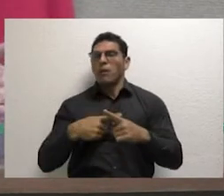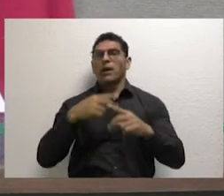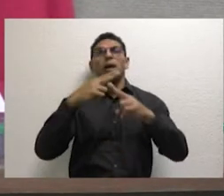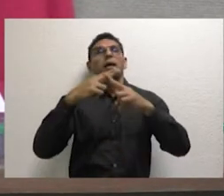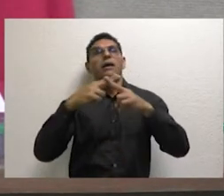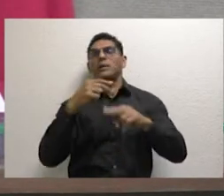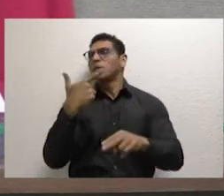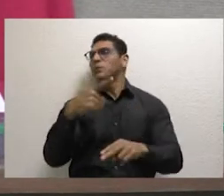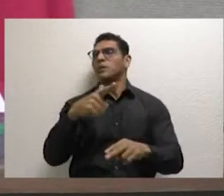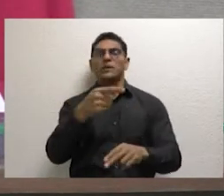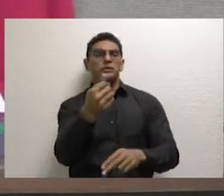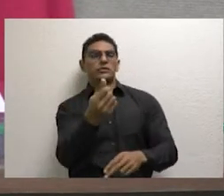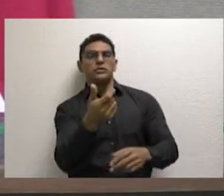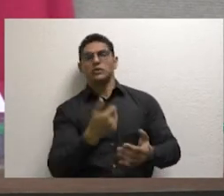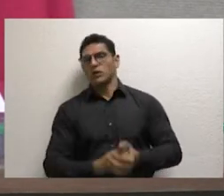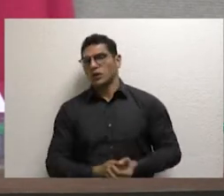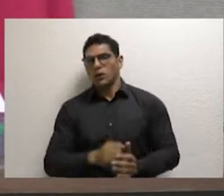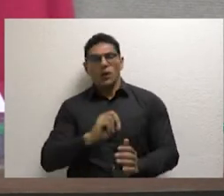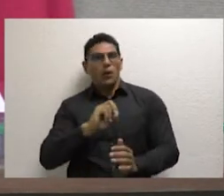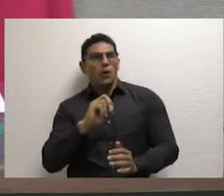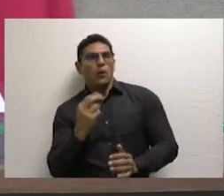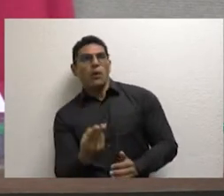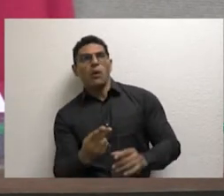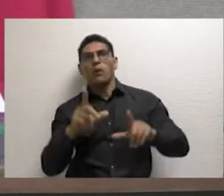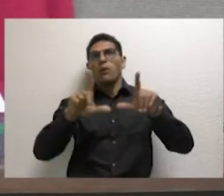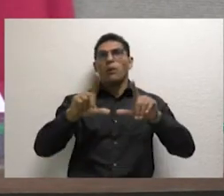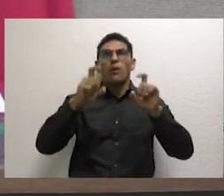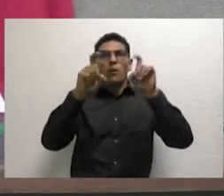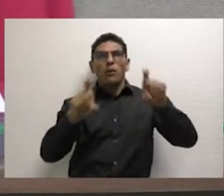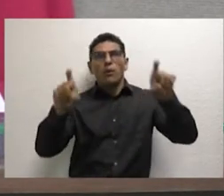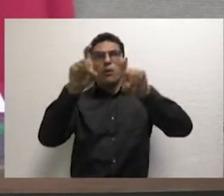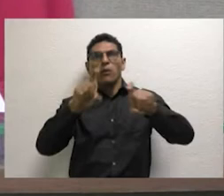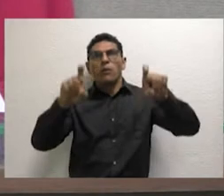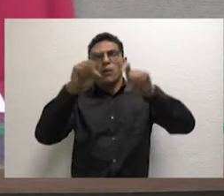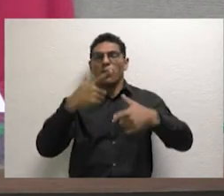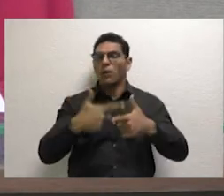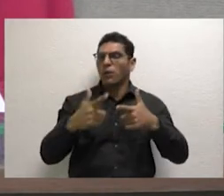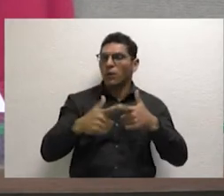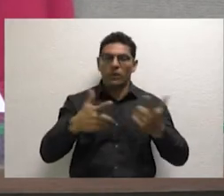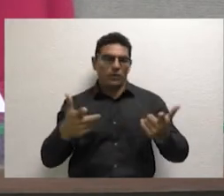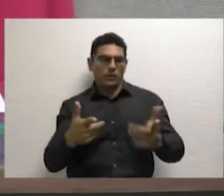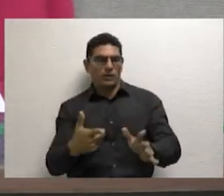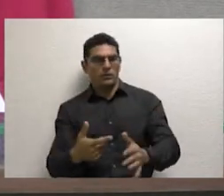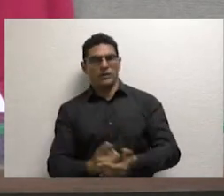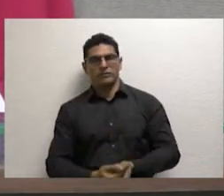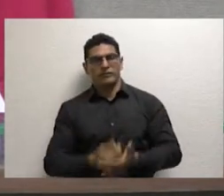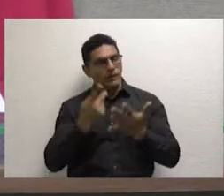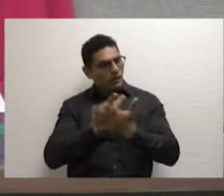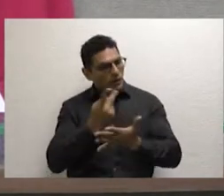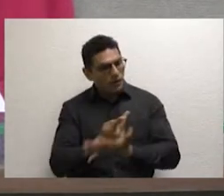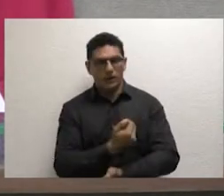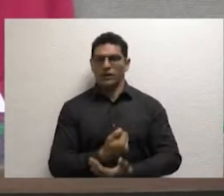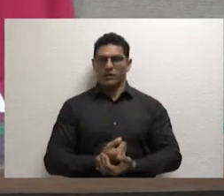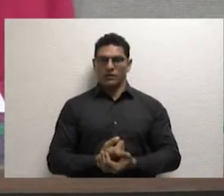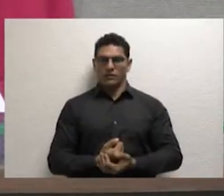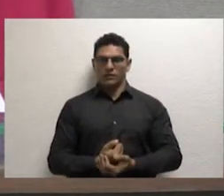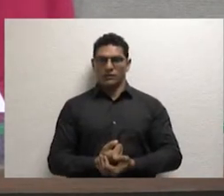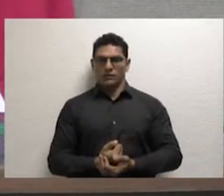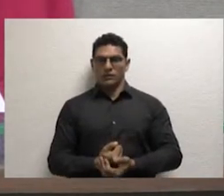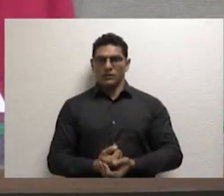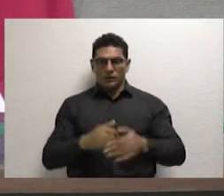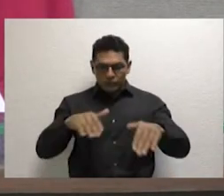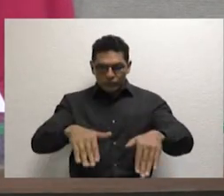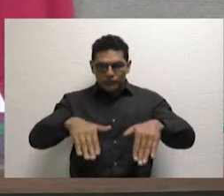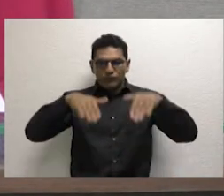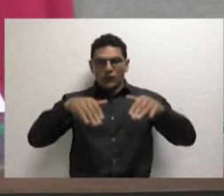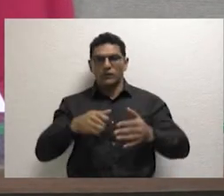não tem dinheiro ou então os terminais estão inoperantes. Já concluo, seu presidente. Então, eu acho que merece desta casa um